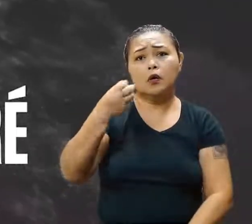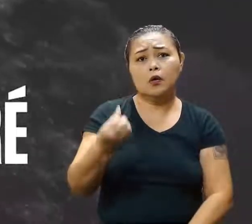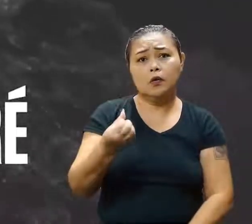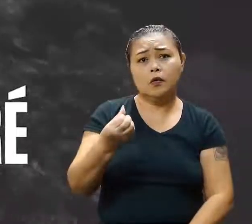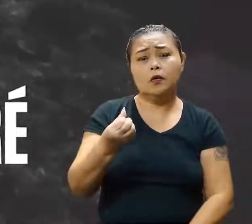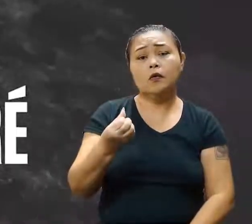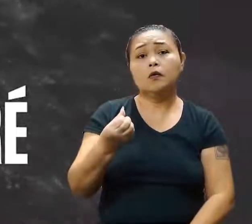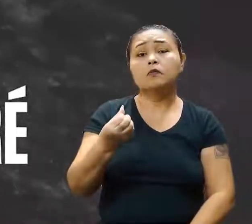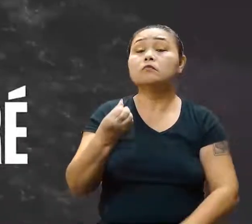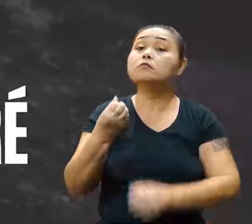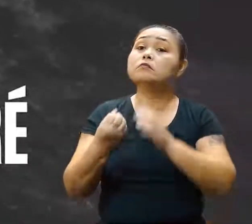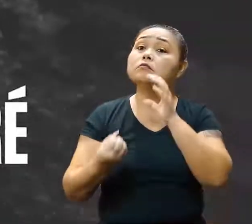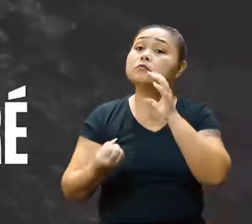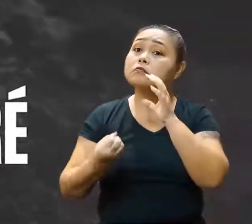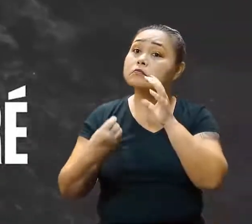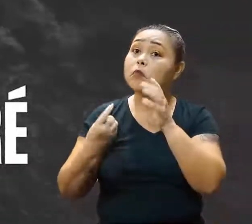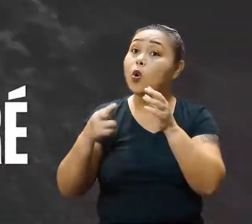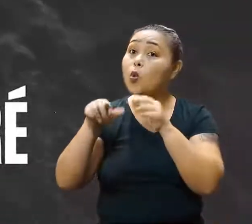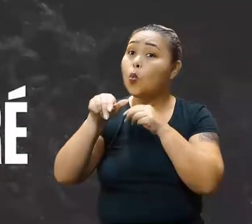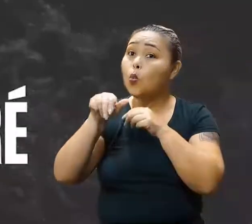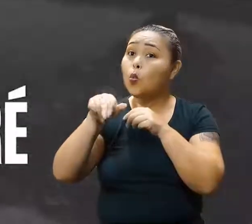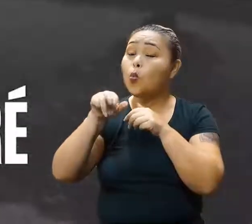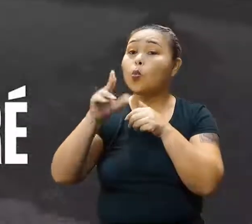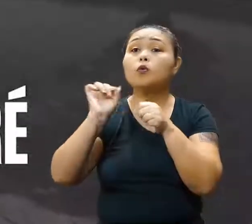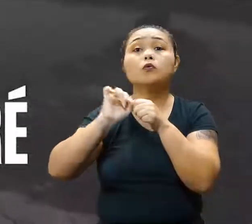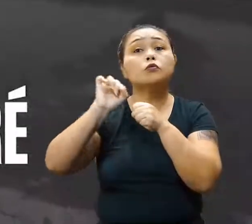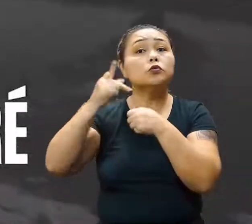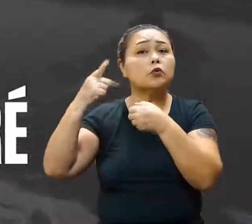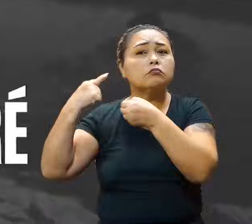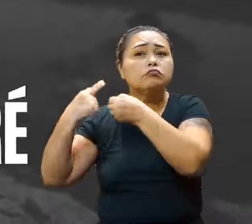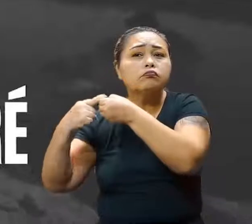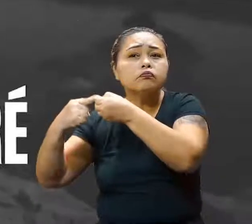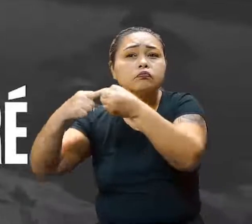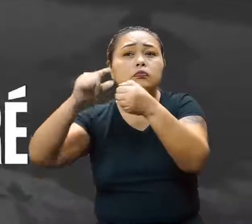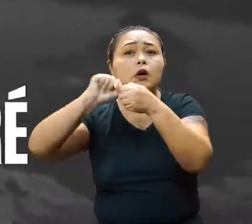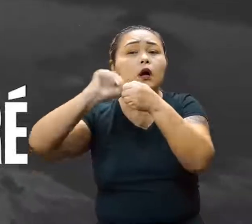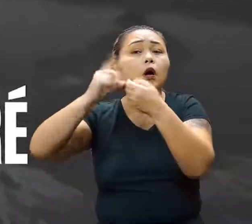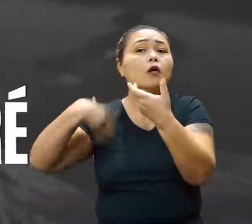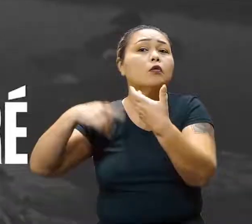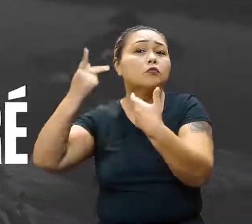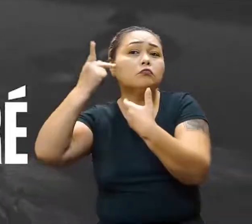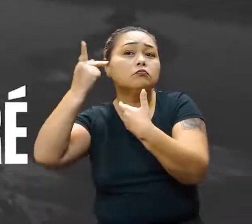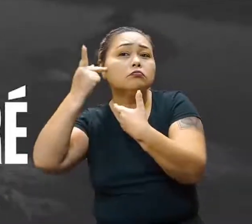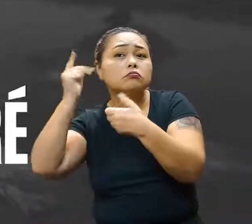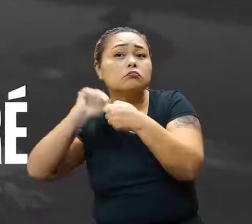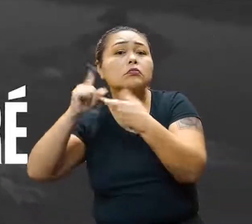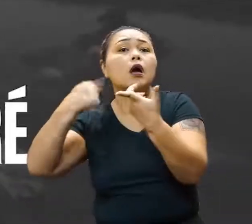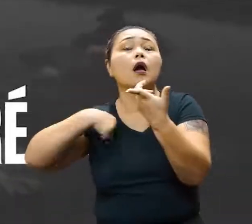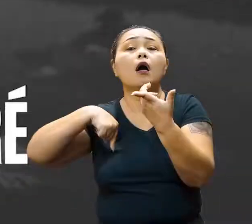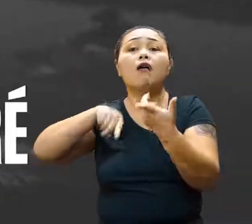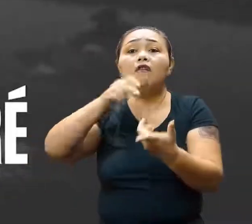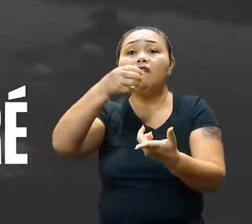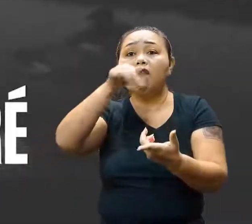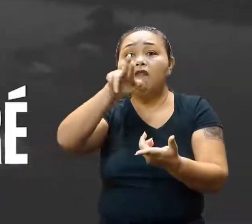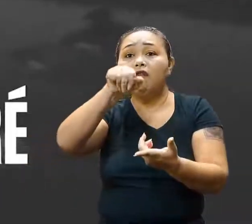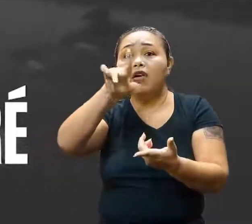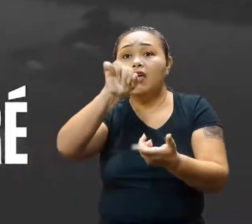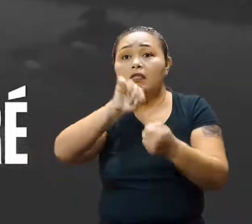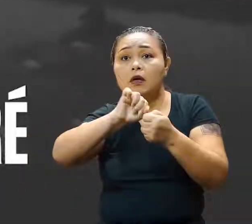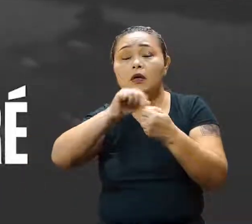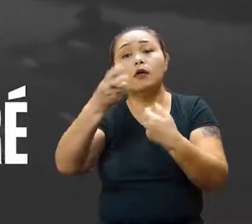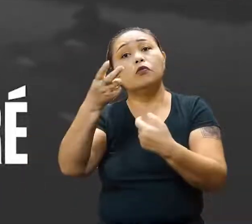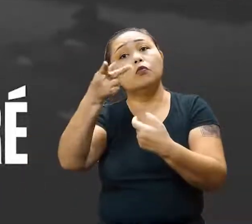1736 que os irmãos Sorocabano, Fernando e Arthur Paz de Barro, descobrem o ouro no